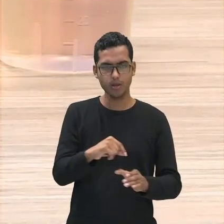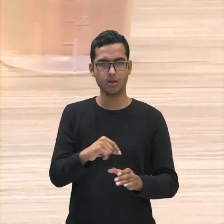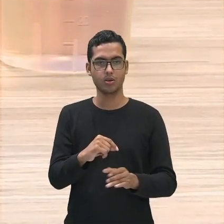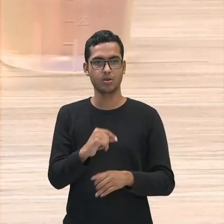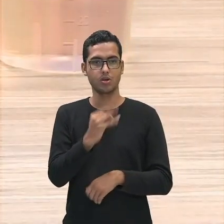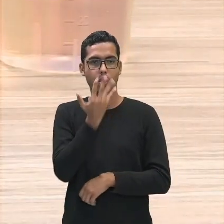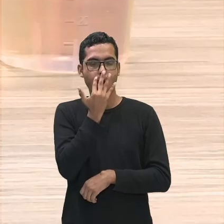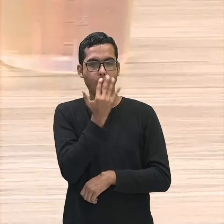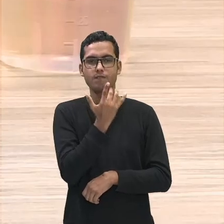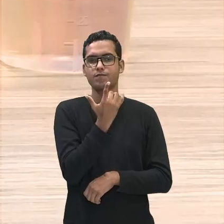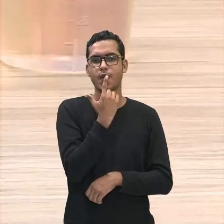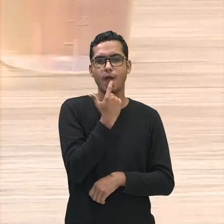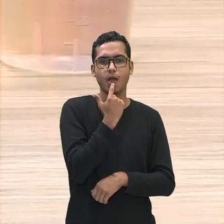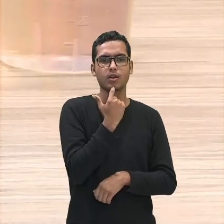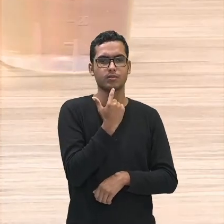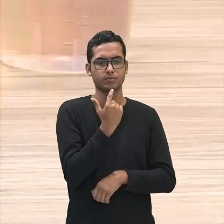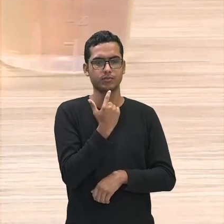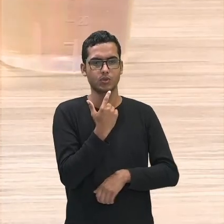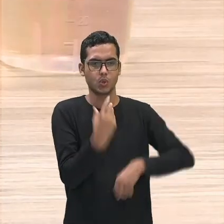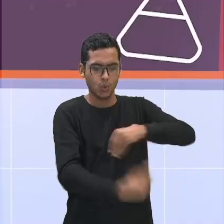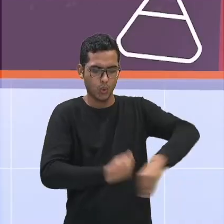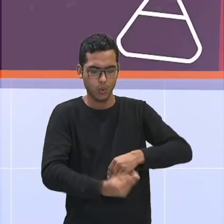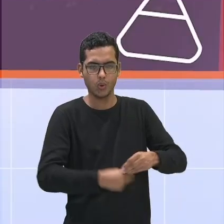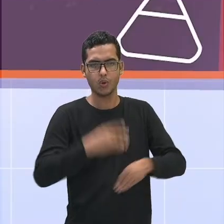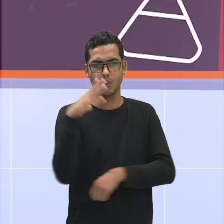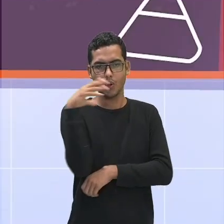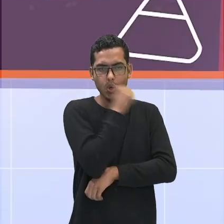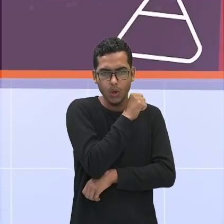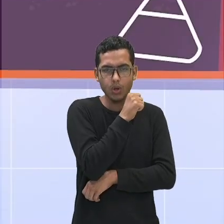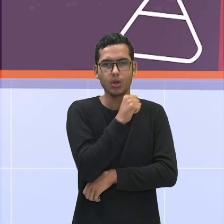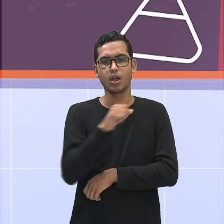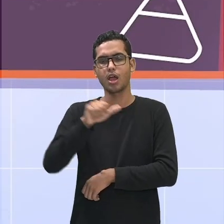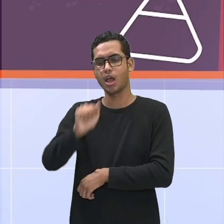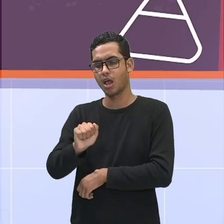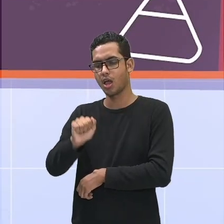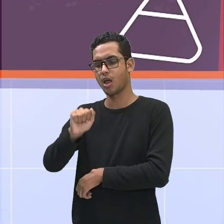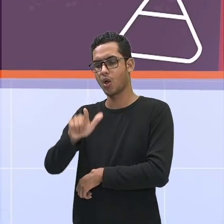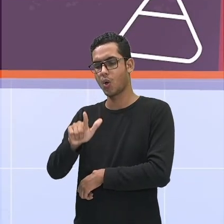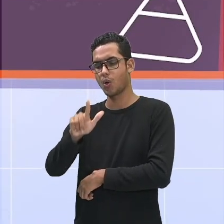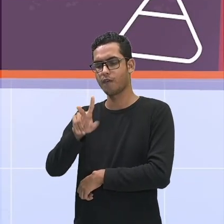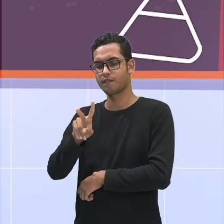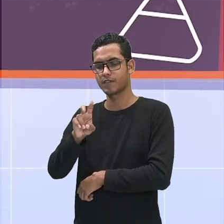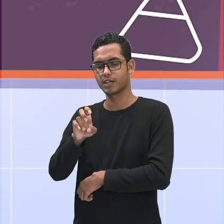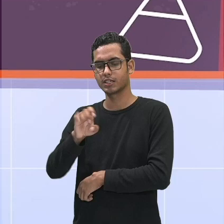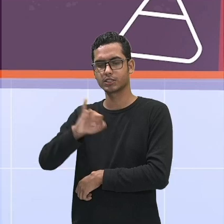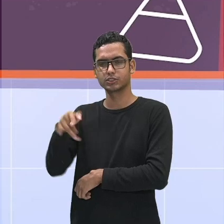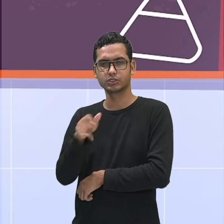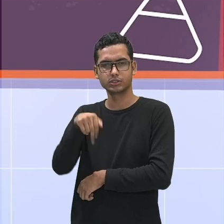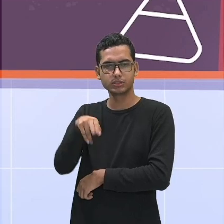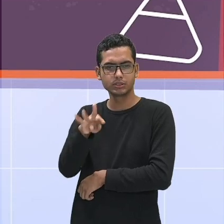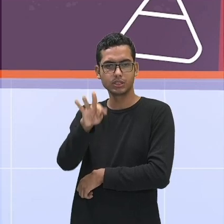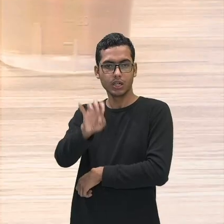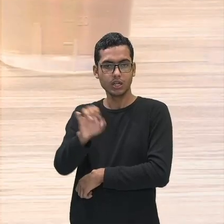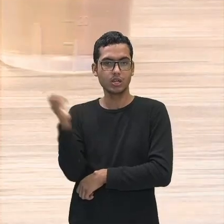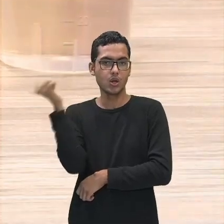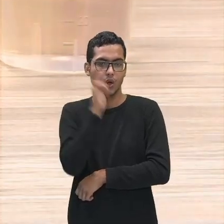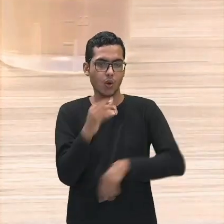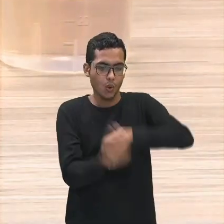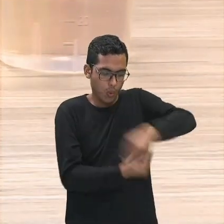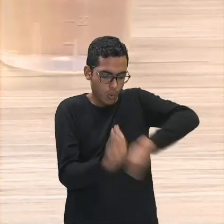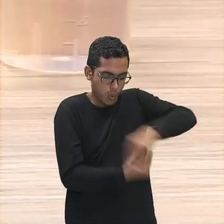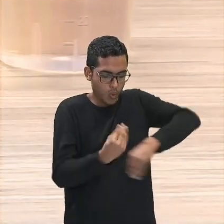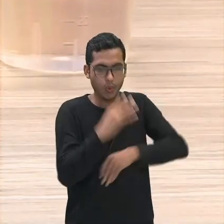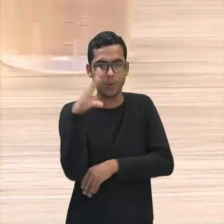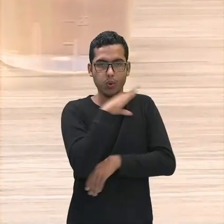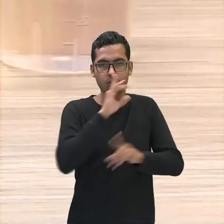com rapidez. Aumentar a concentração do alvejante desta maneira aumentou a taxa de reação do corante vermelho com o hipoclorito de